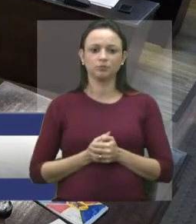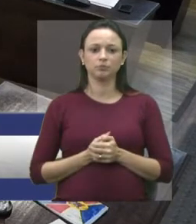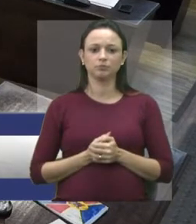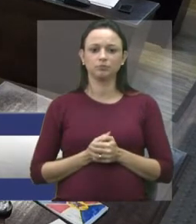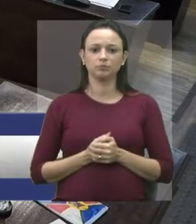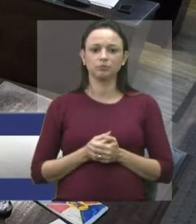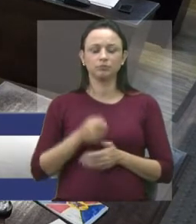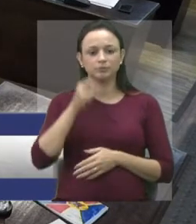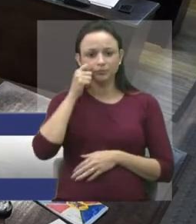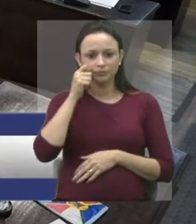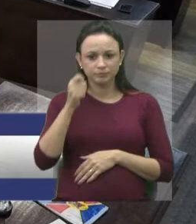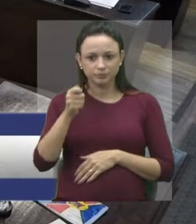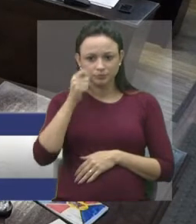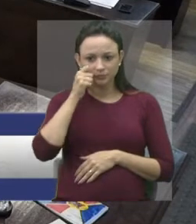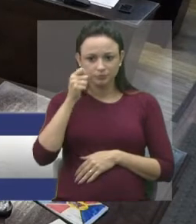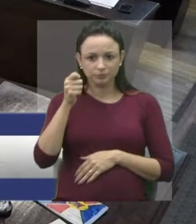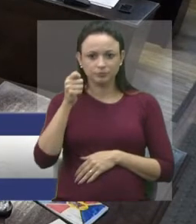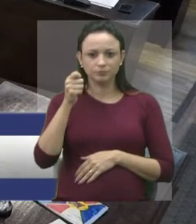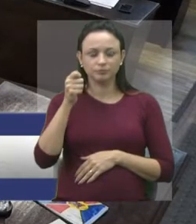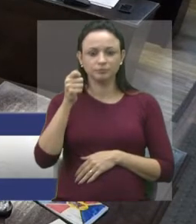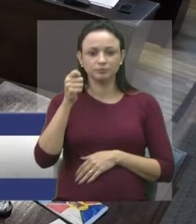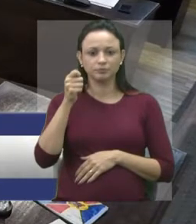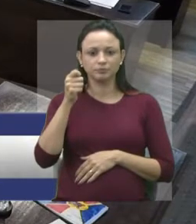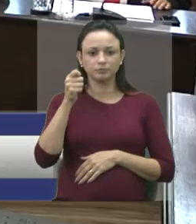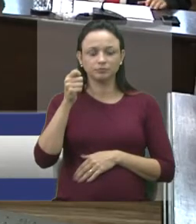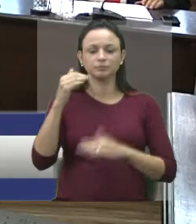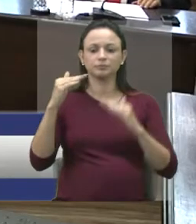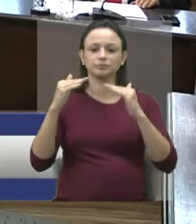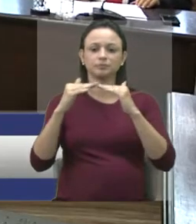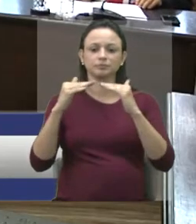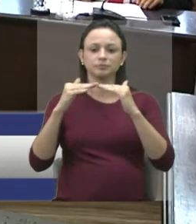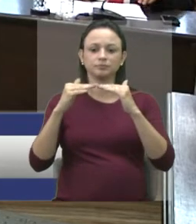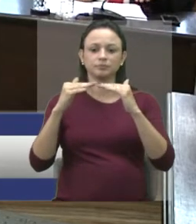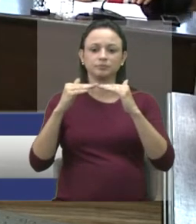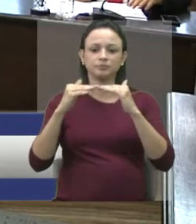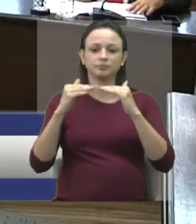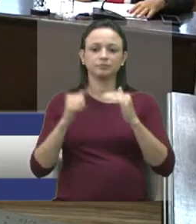Adenilson Domingos Ormeda. Favorável.